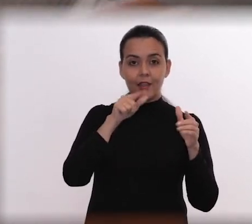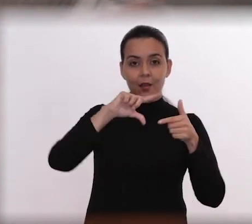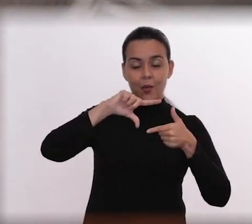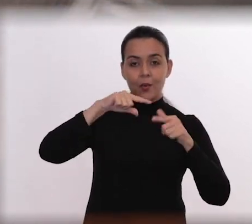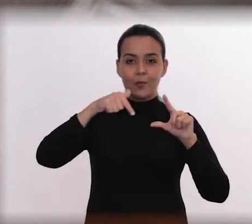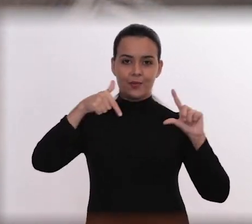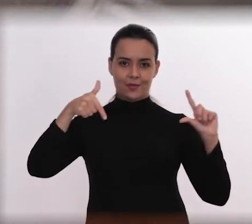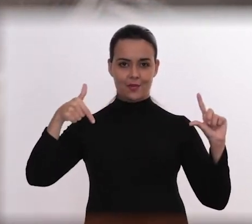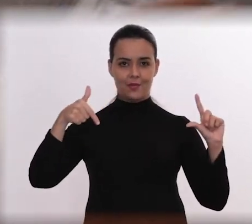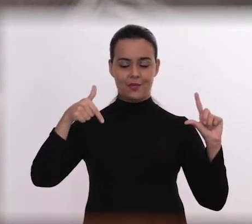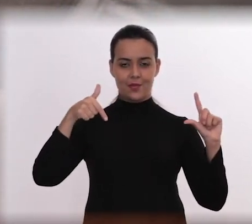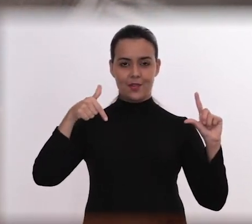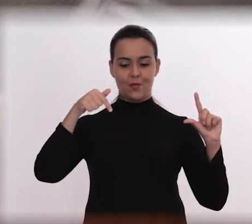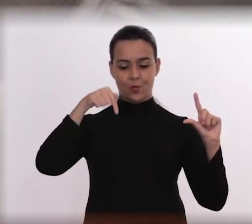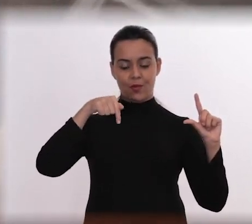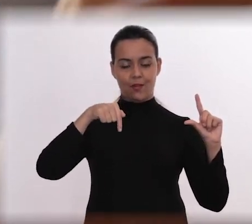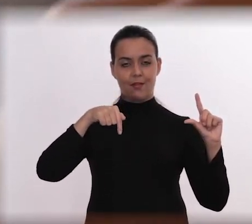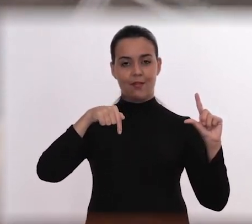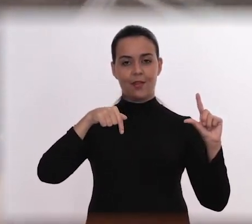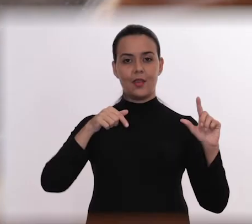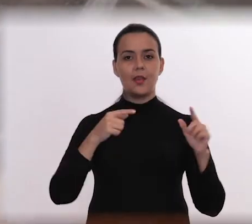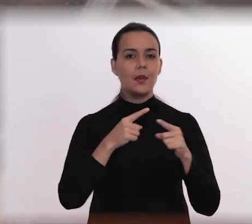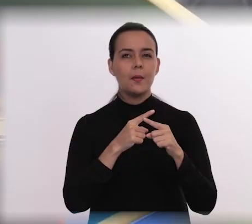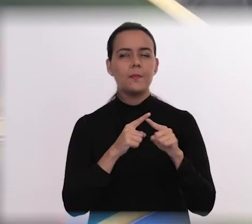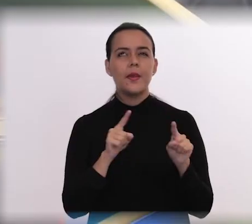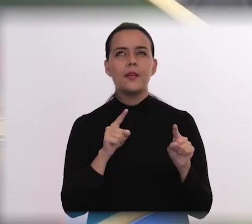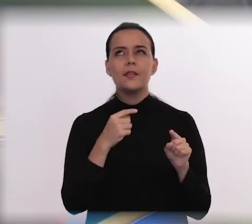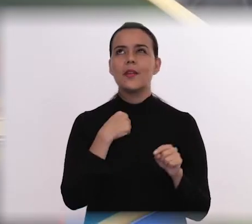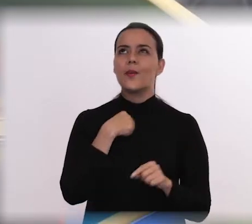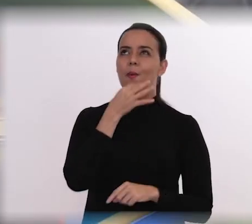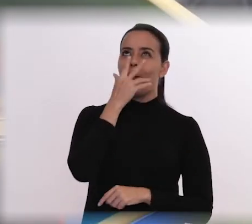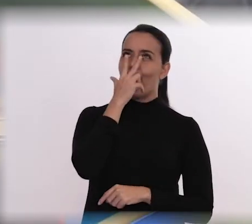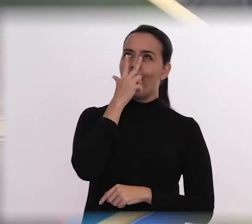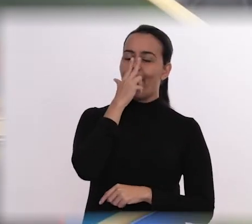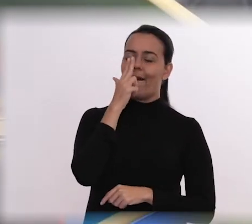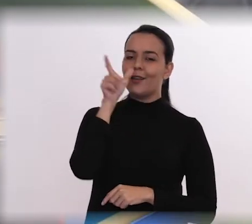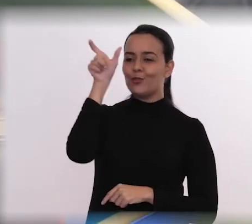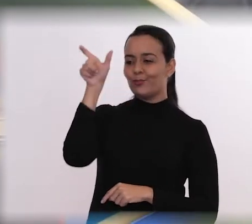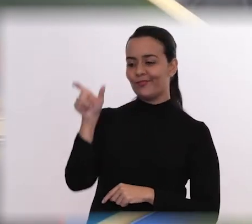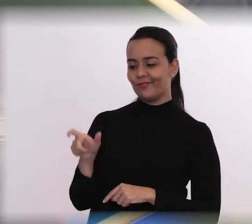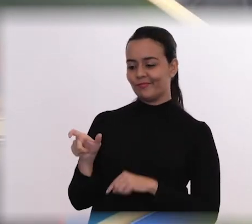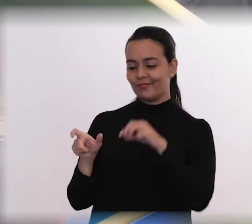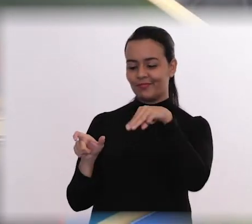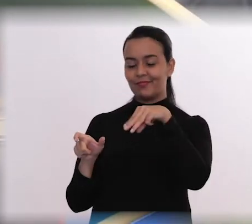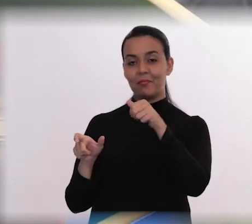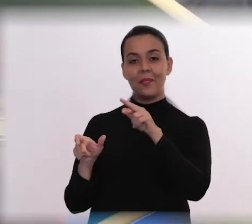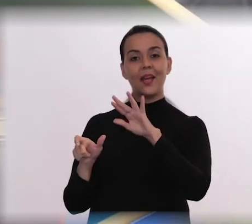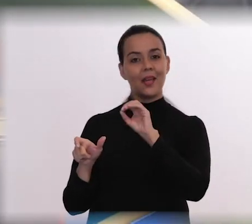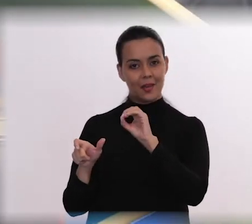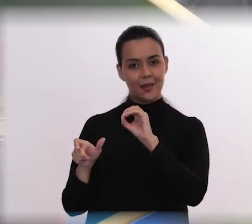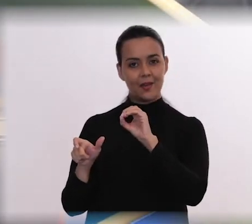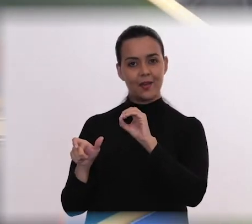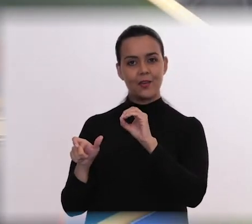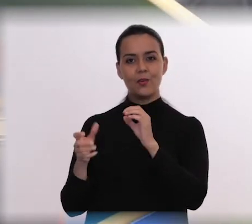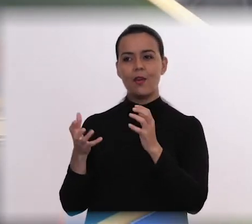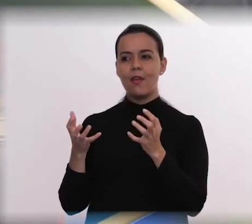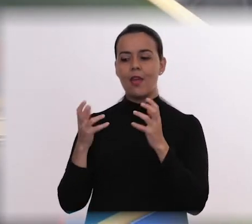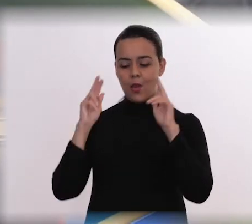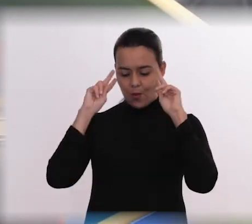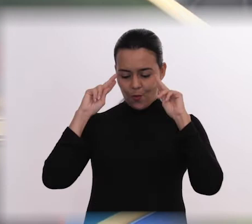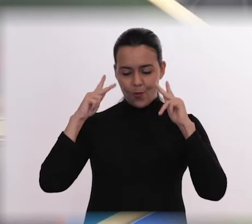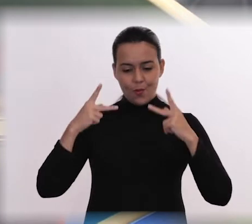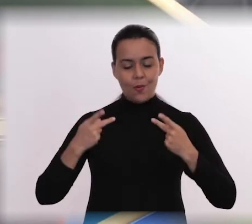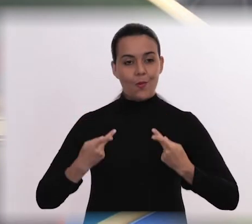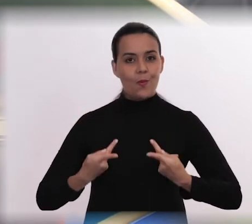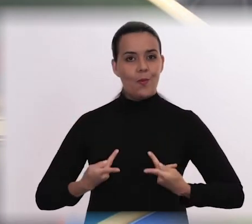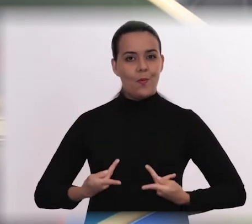dentro do Brasil. Acho que o espírito dele tinha esse padrão que era, sobretudo, humanitário